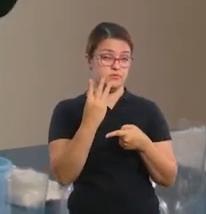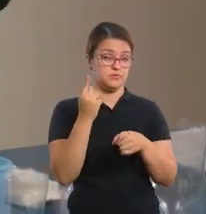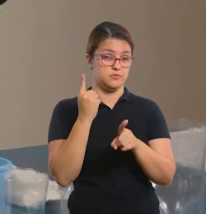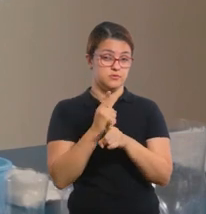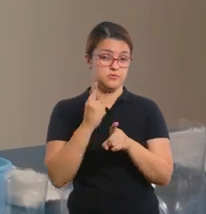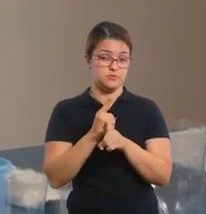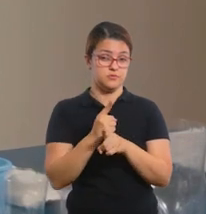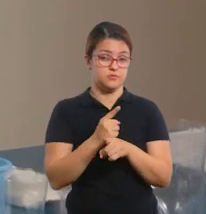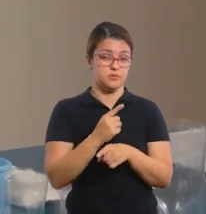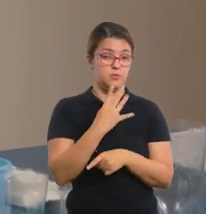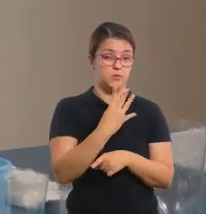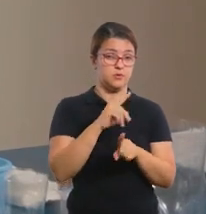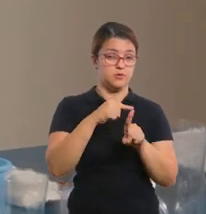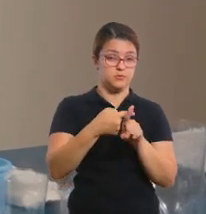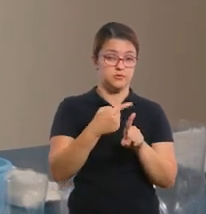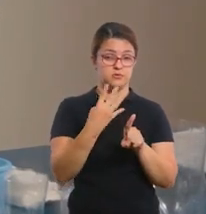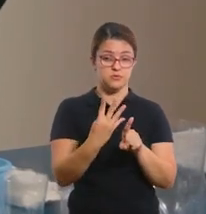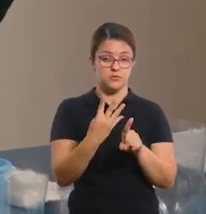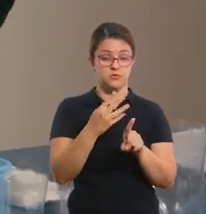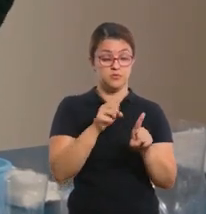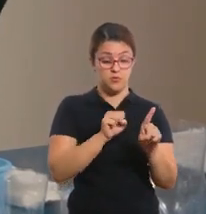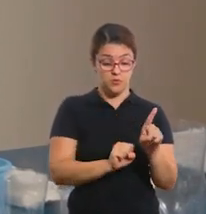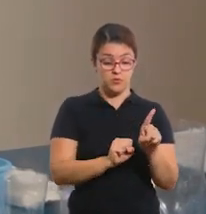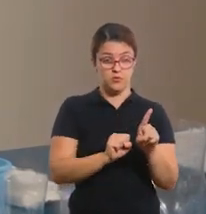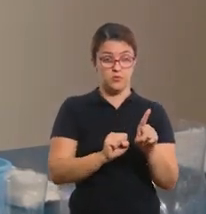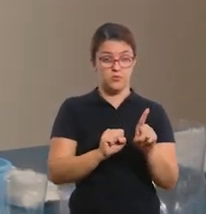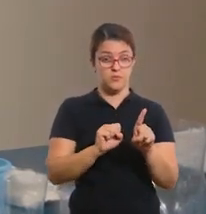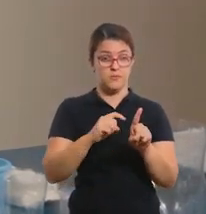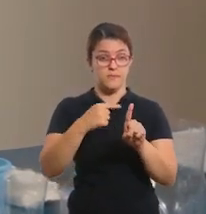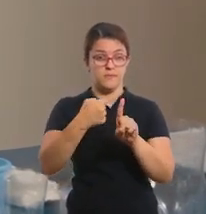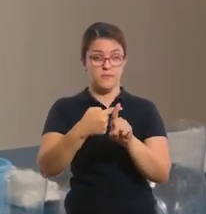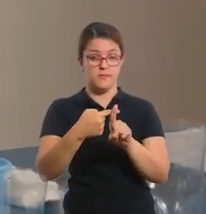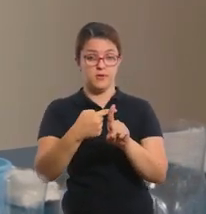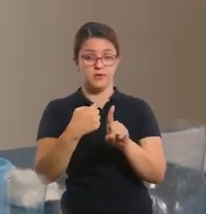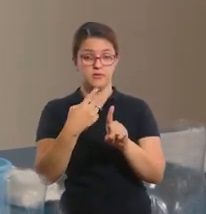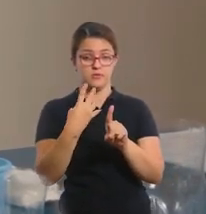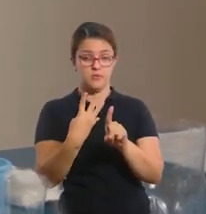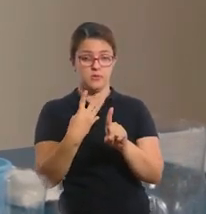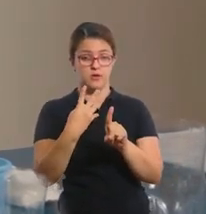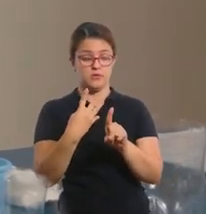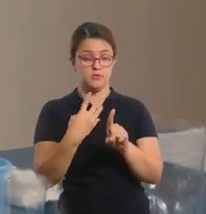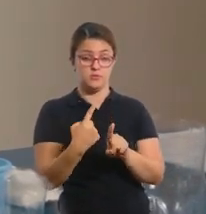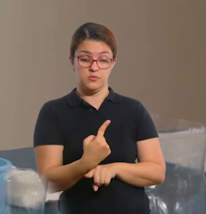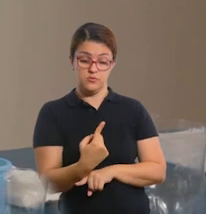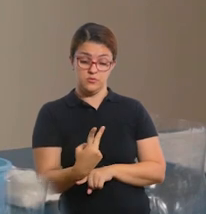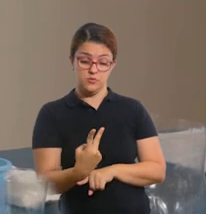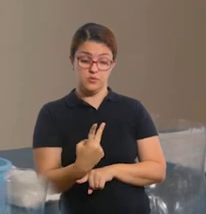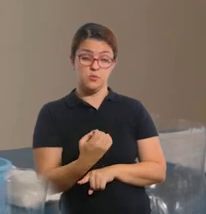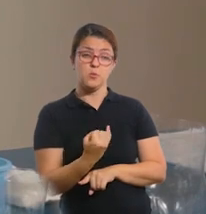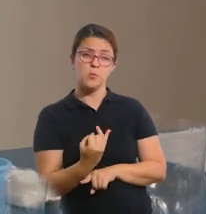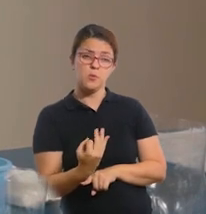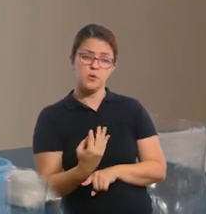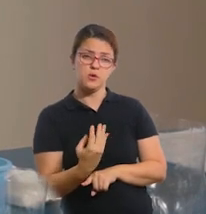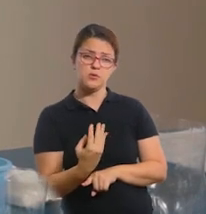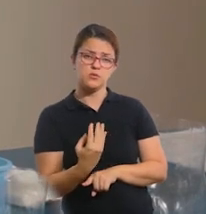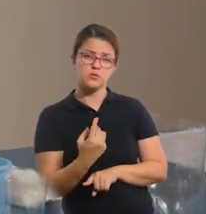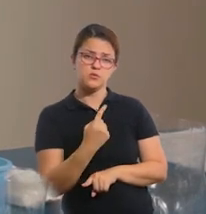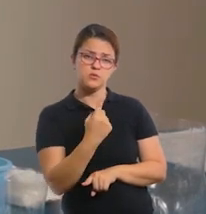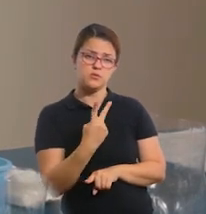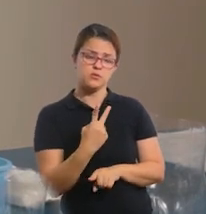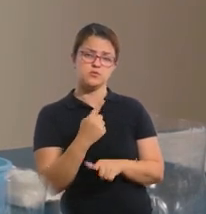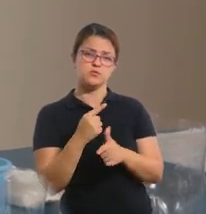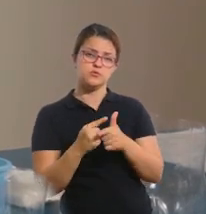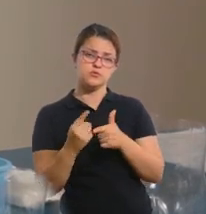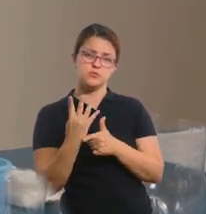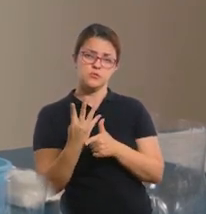já usei outro jeito de fazer, ó, 4 mais 4, 8, mais 4, 12. Quanto é 12 dividido